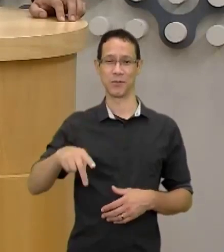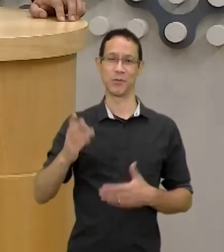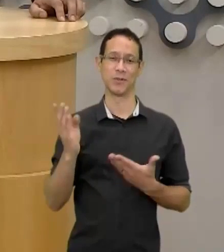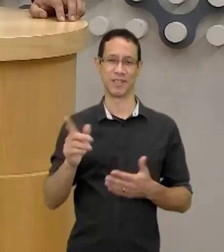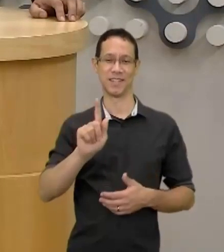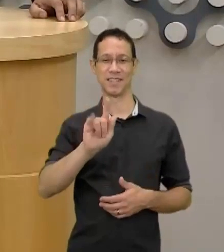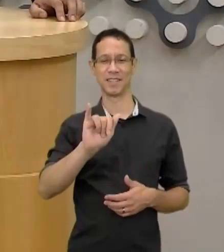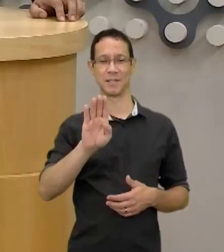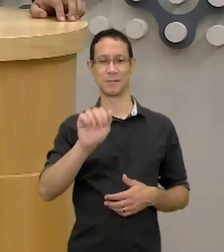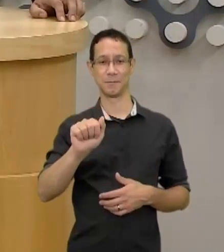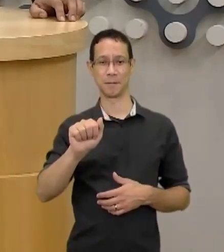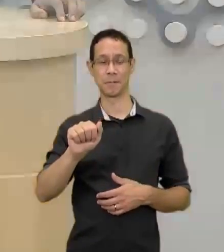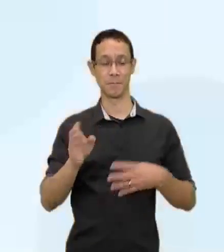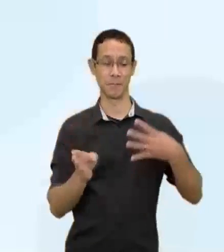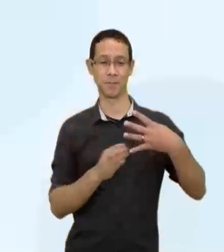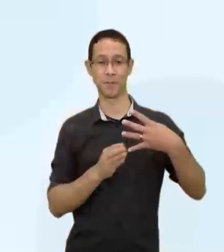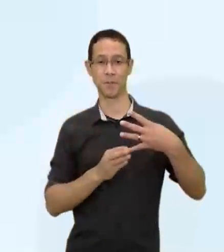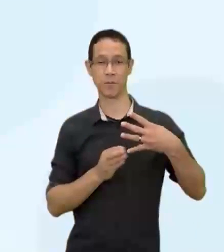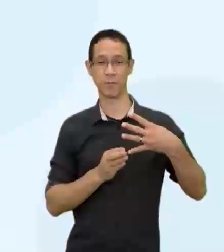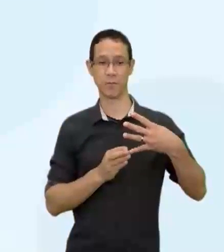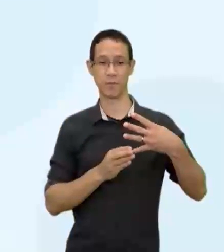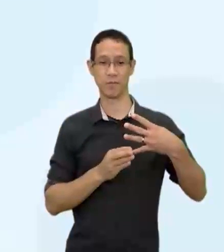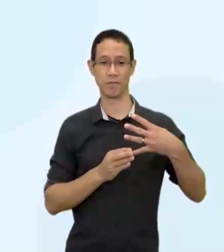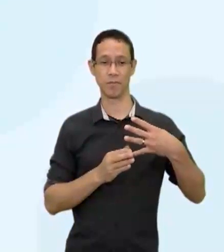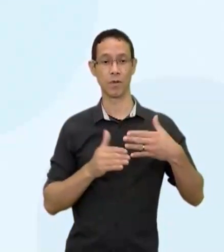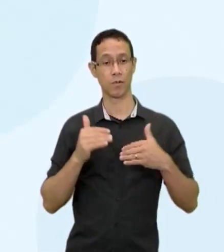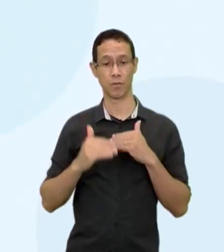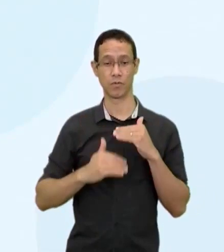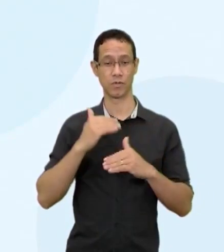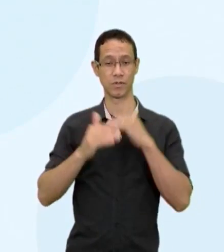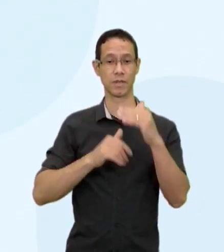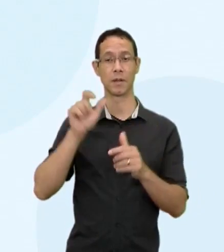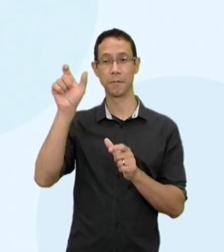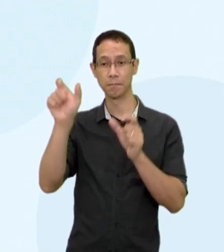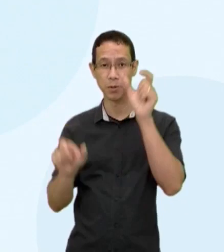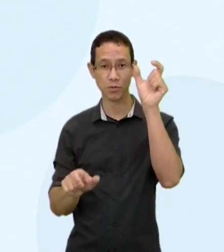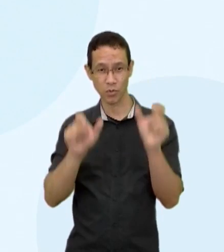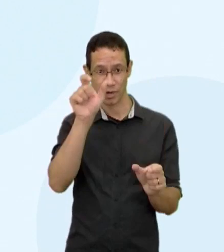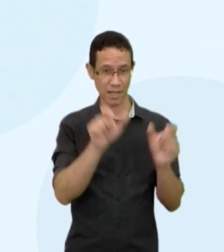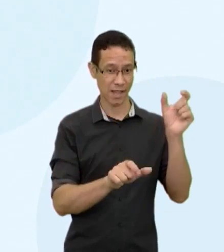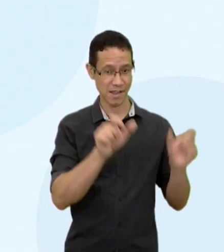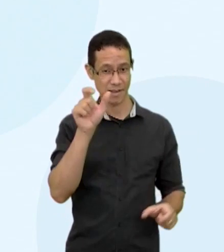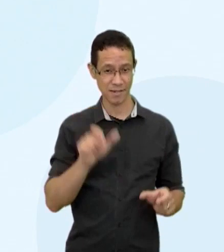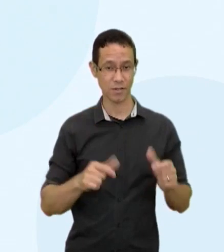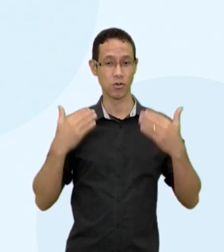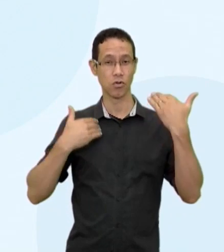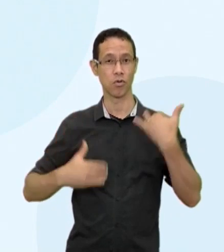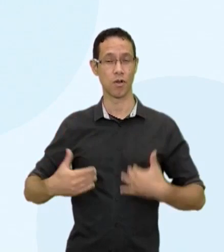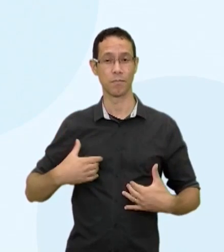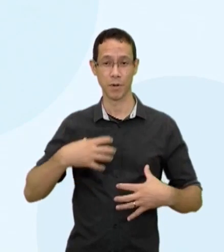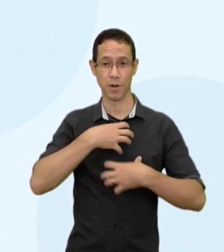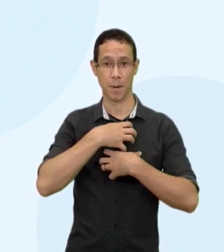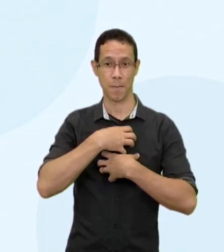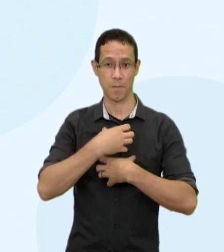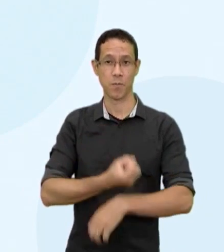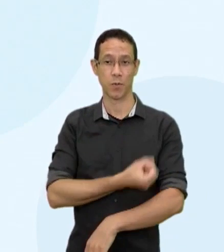o 4 é construção das personagens. corpo e emoção. Ah, essa aí tem a ver com a